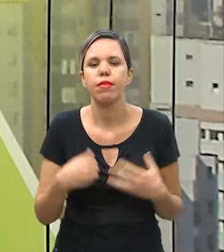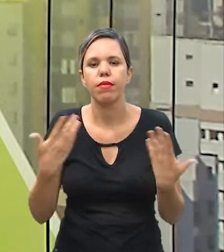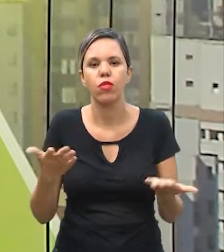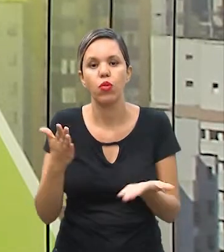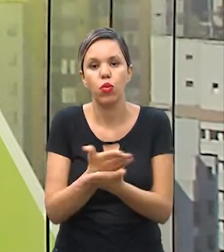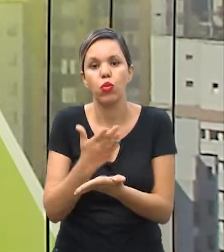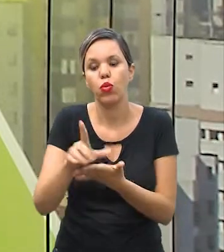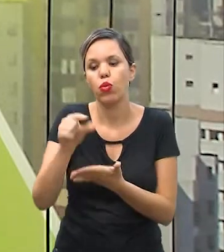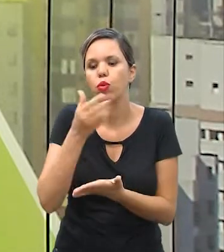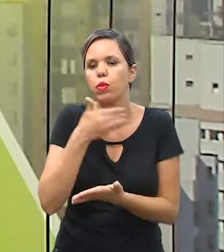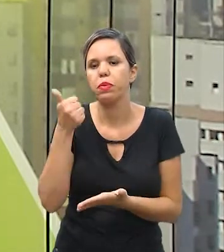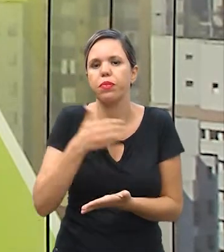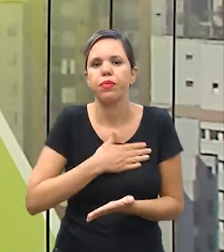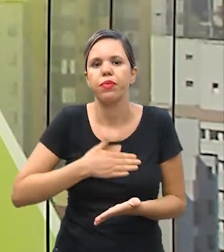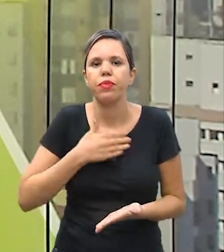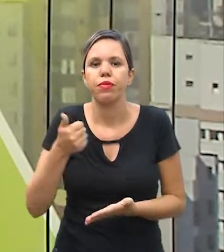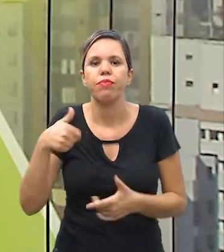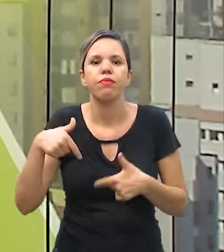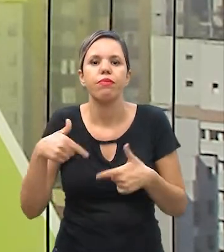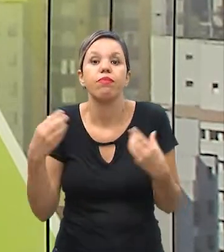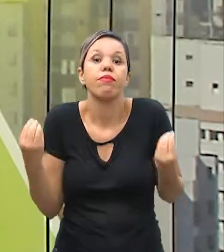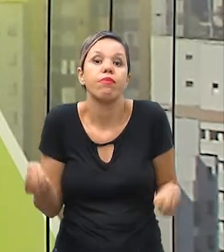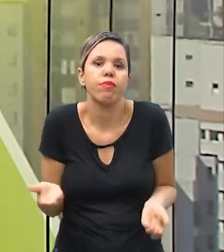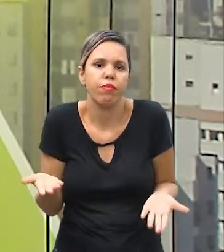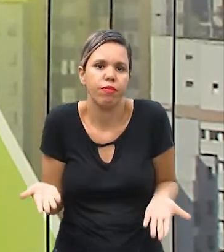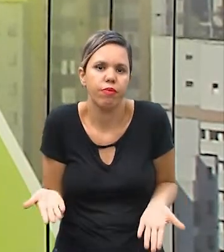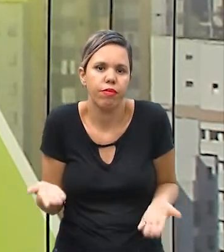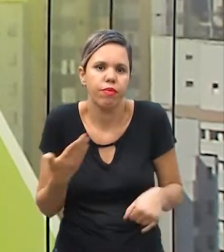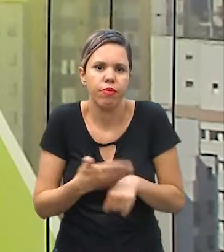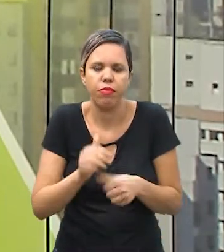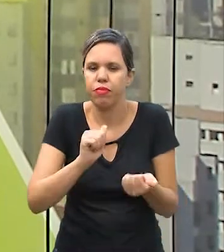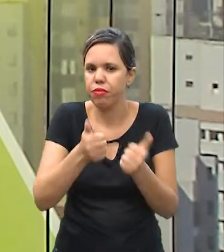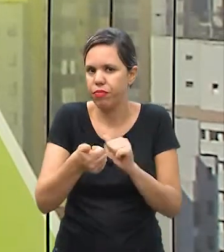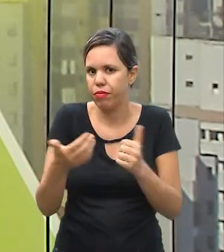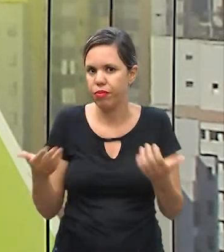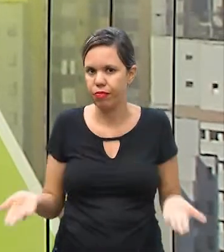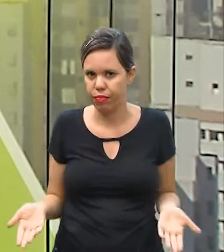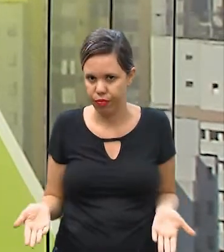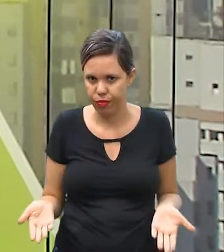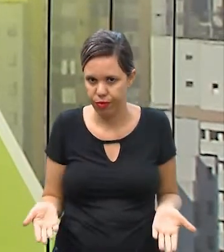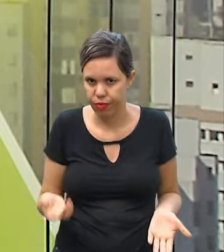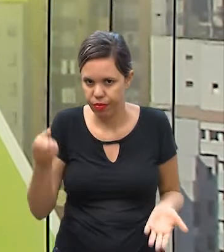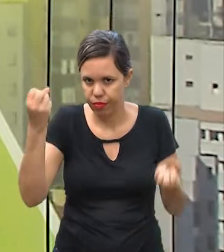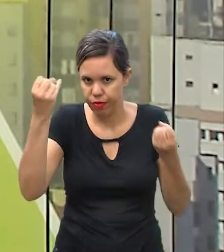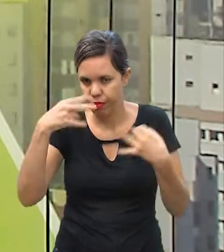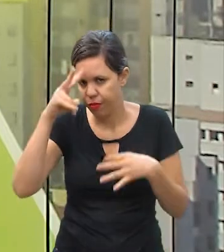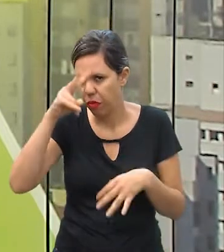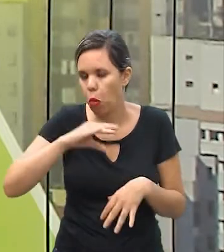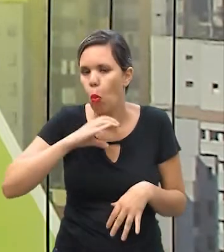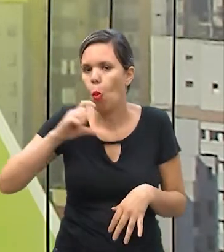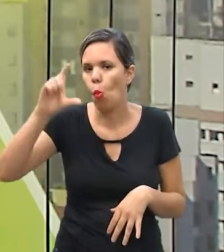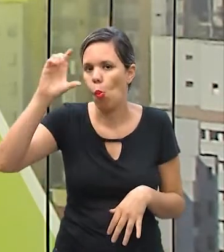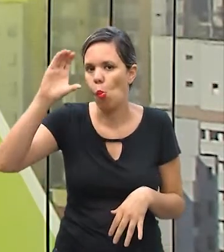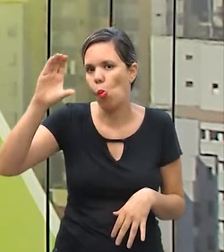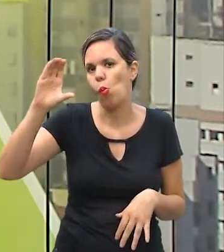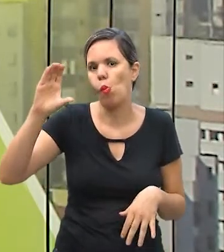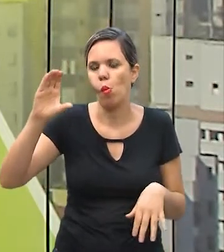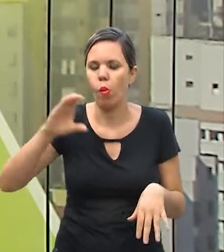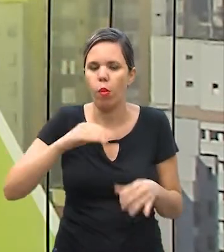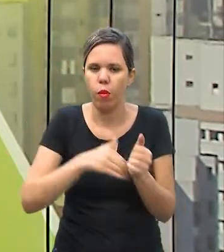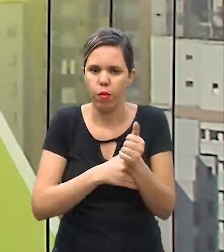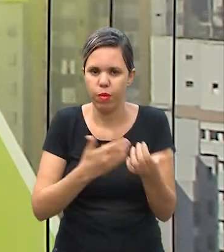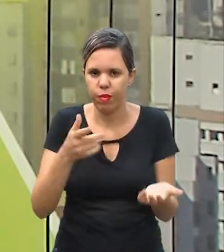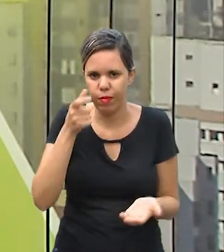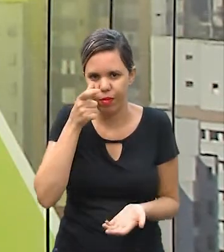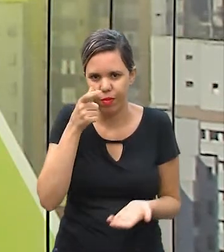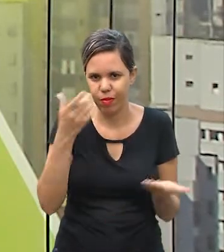o livro preferido? E o primeiro emprego? Será que ele pratica algum esporte? Ele vai contar uma história que ninguém conhece. Fique